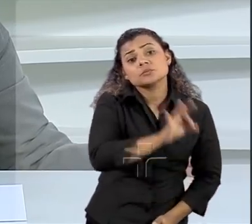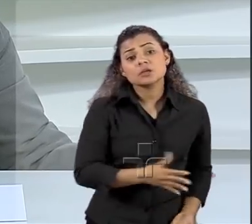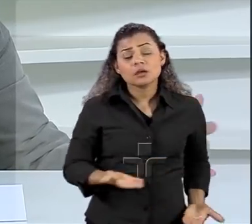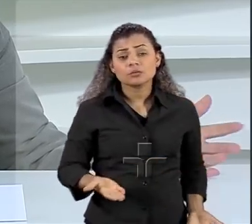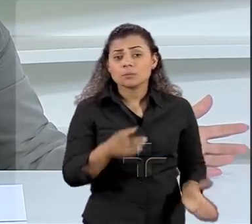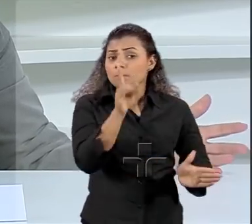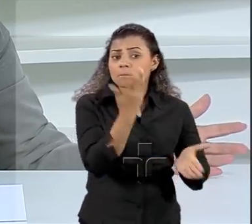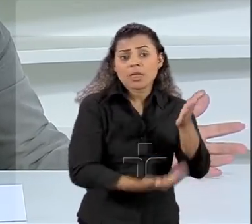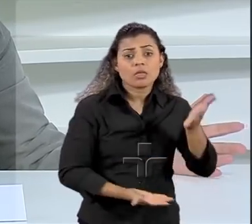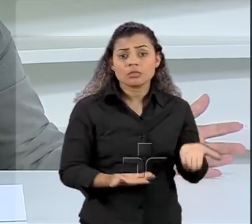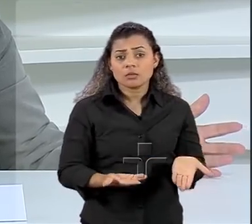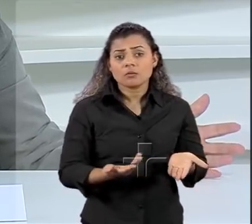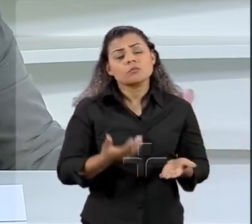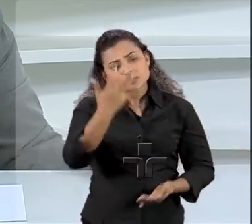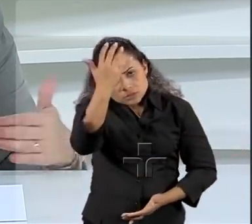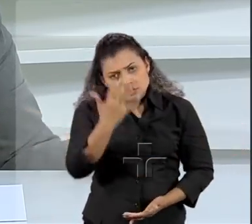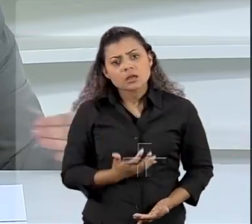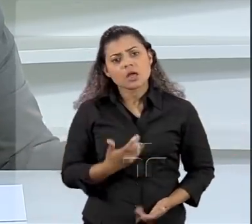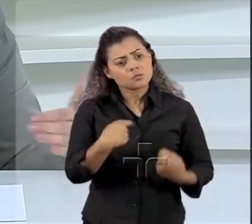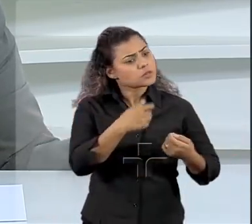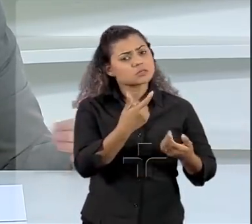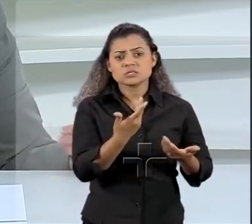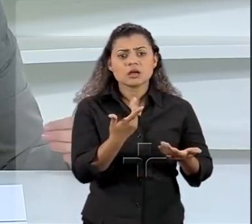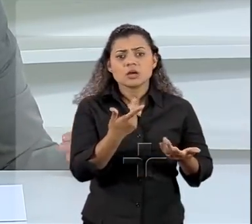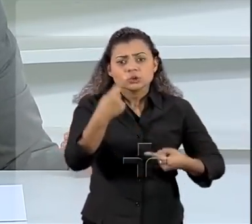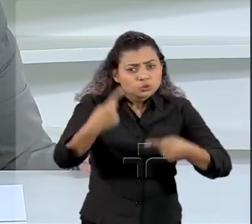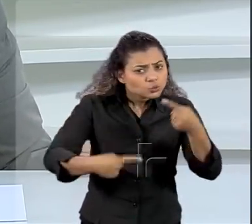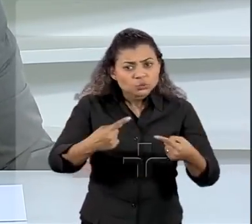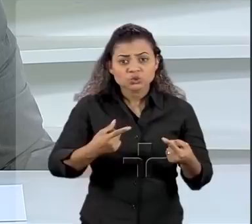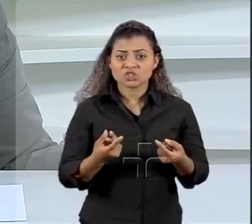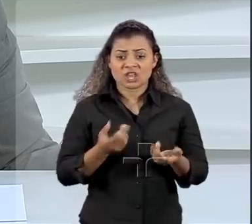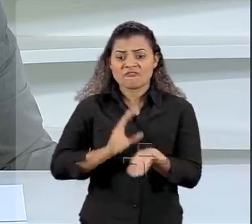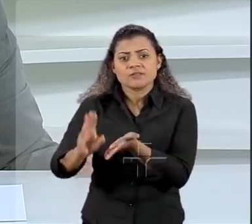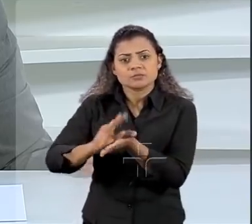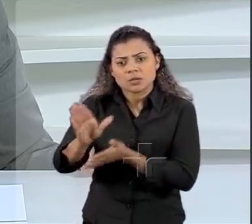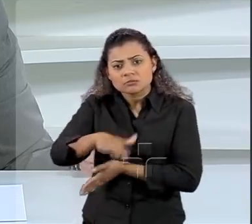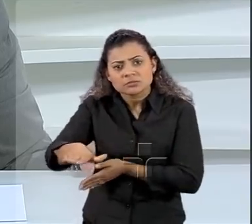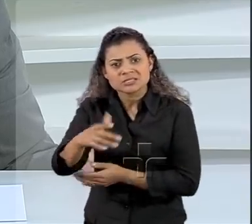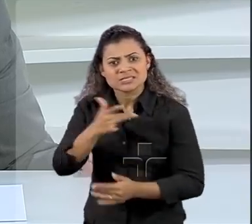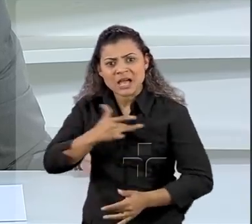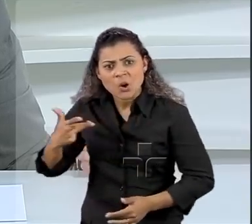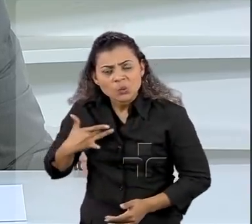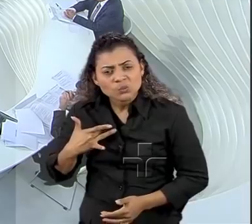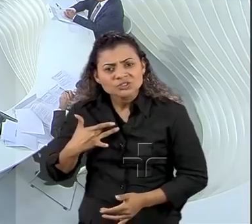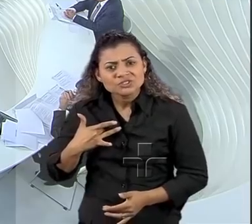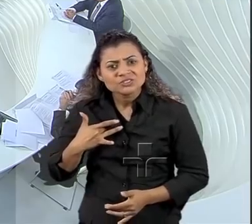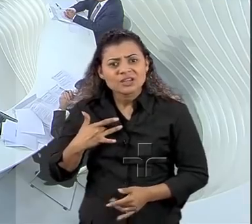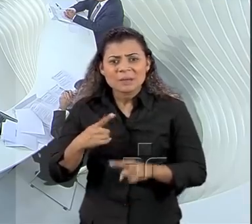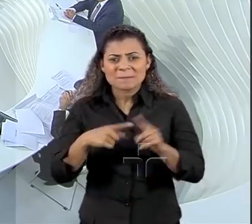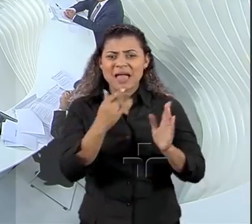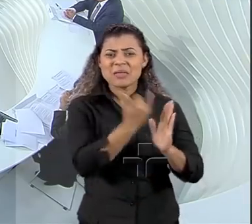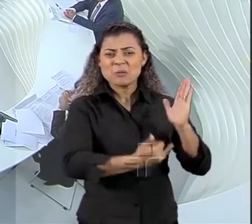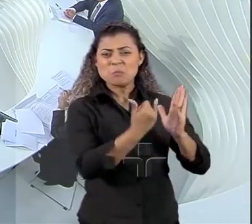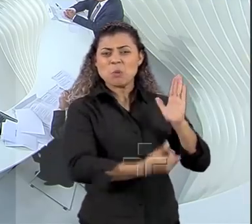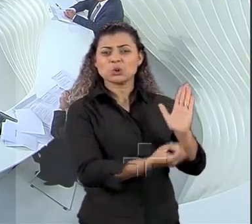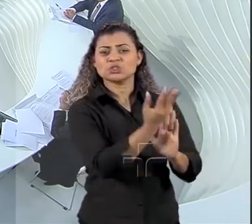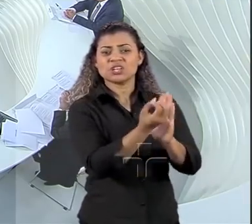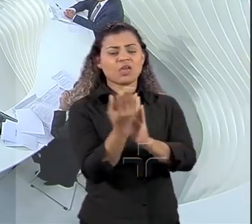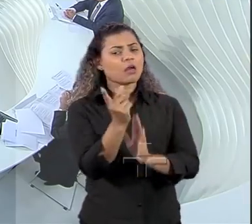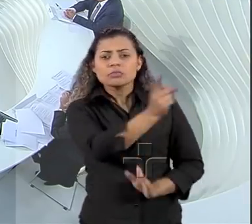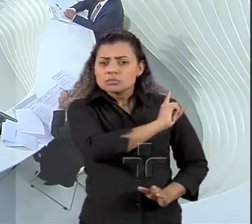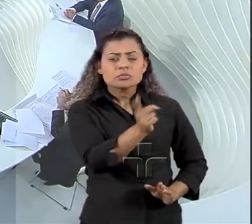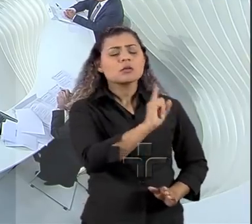CPMF, isso é muito sério. Nós não podemos discutir investimento de saúde falando na criação de novos impostos. A gente tem que falar de